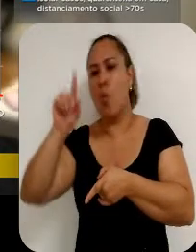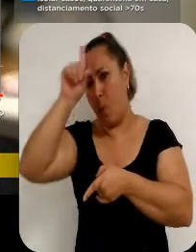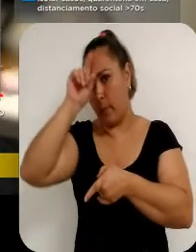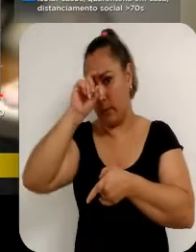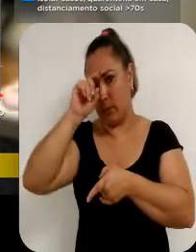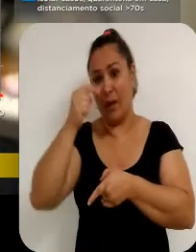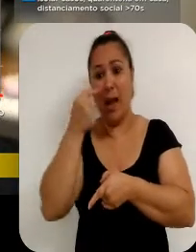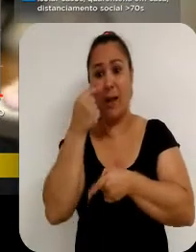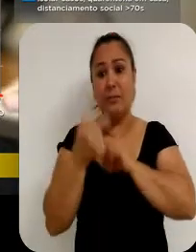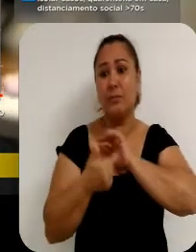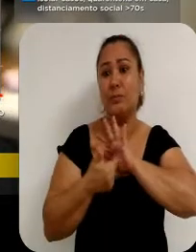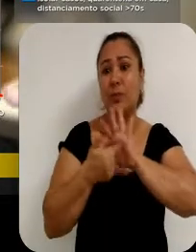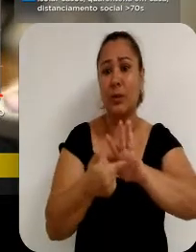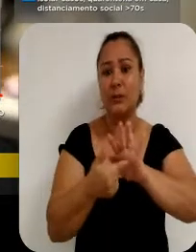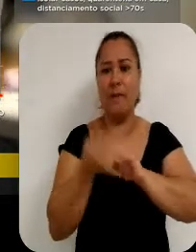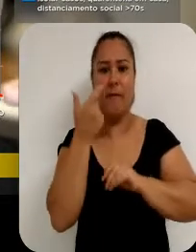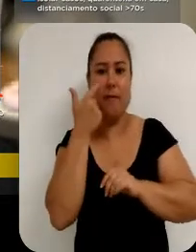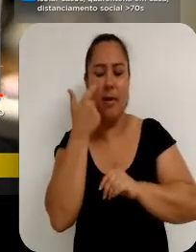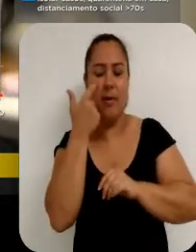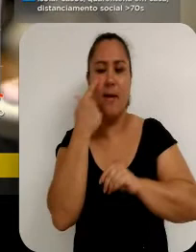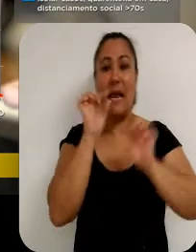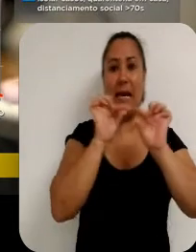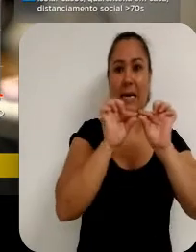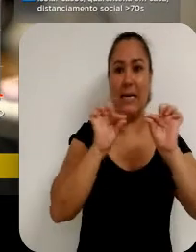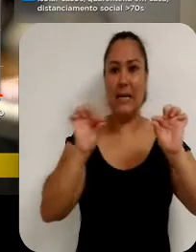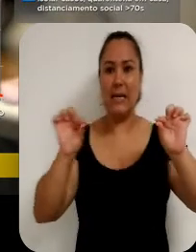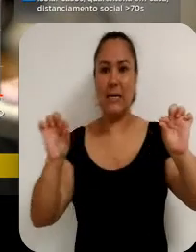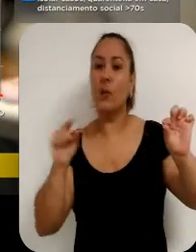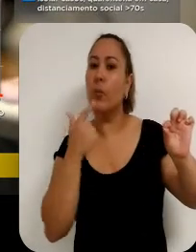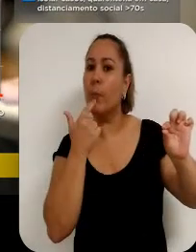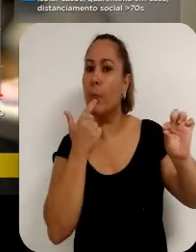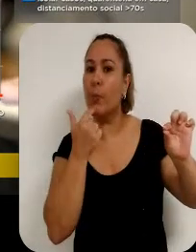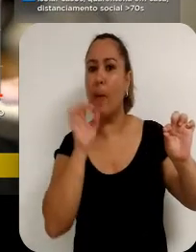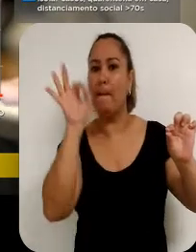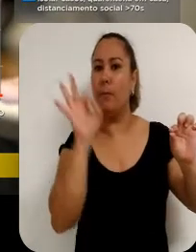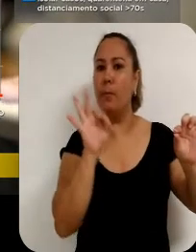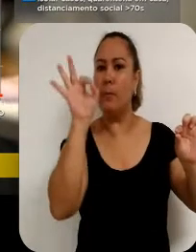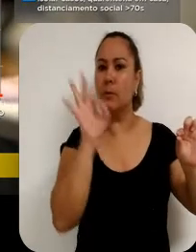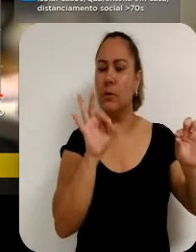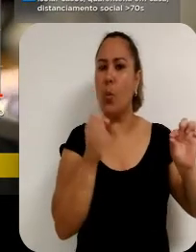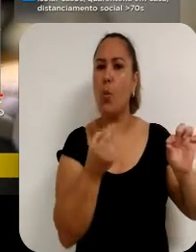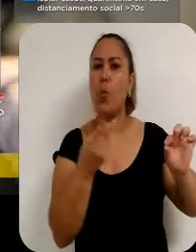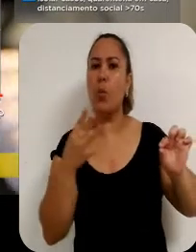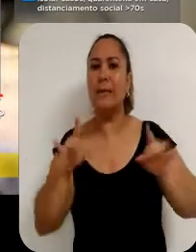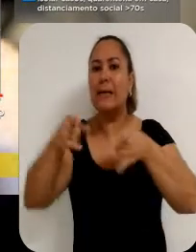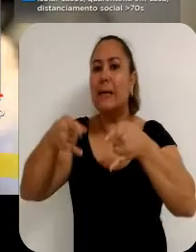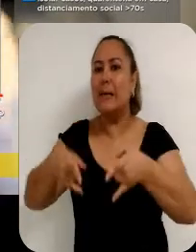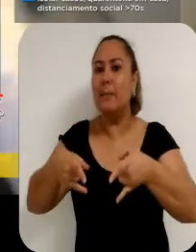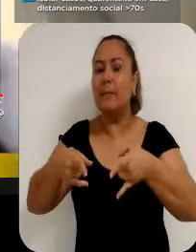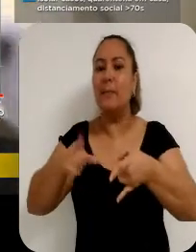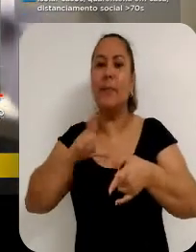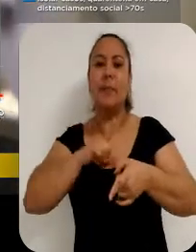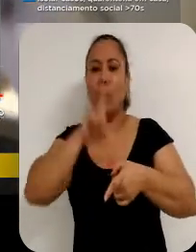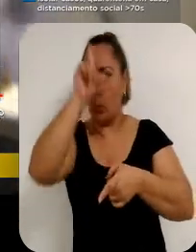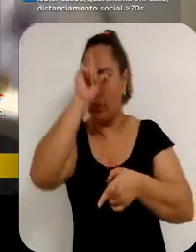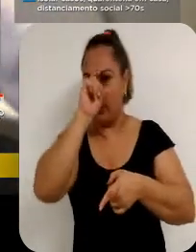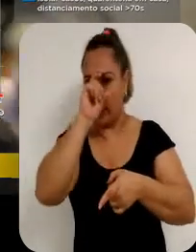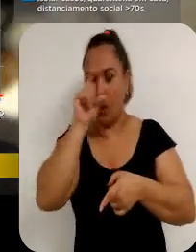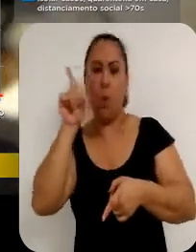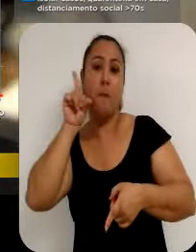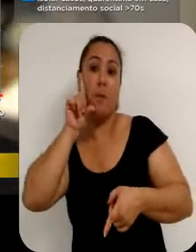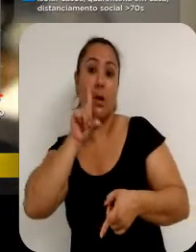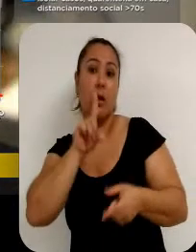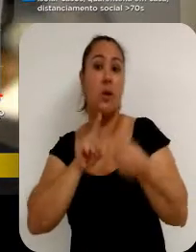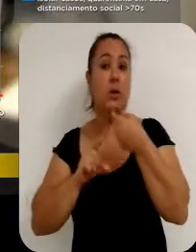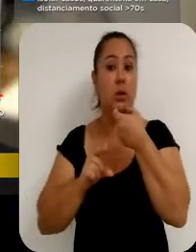linha vermelha aqui, ó. É a proporção do número de leitos para americanos e ingleses. E isso aqui é a curva epidemiológica. Isso